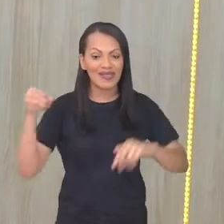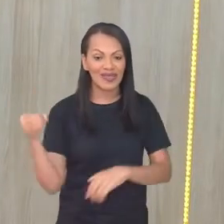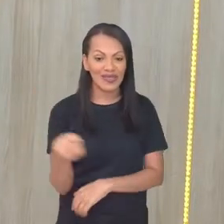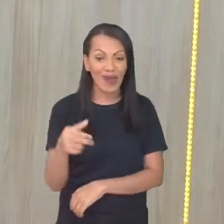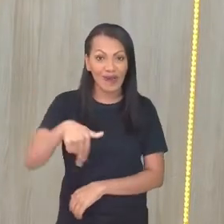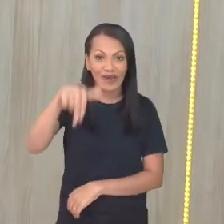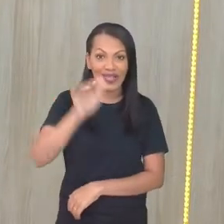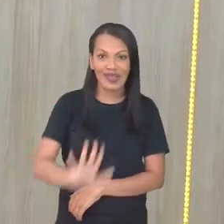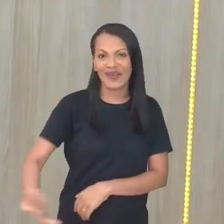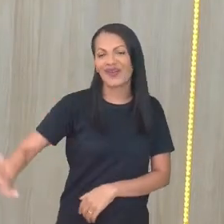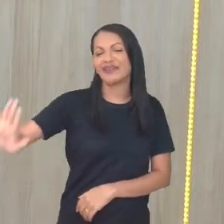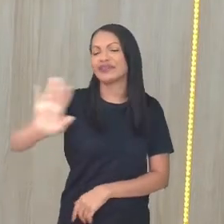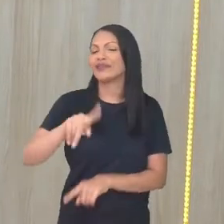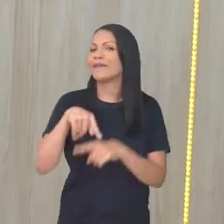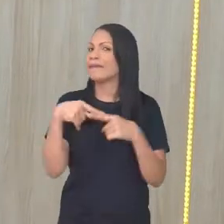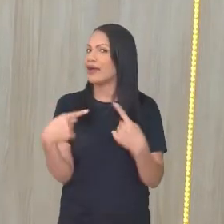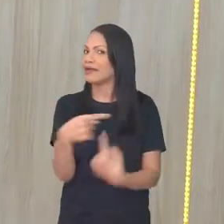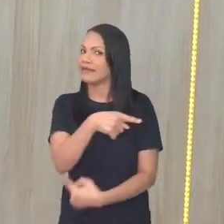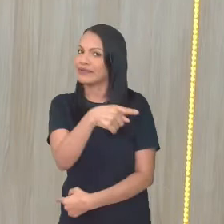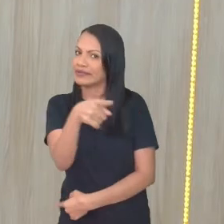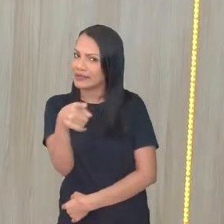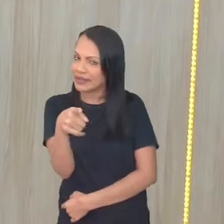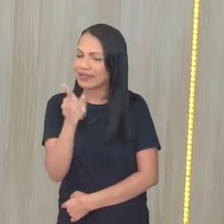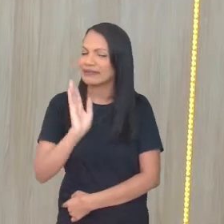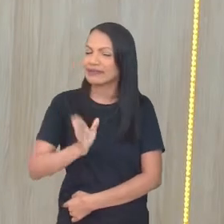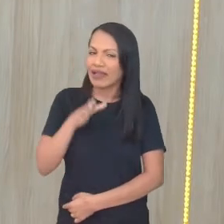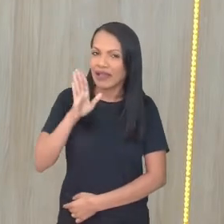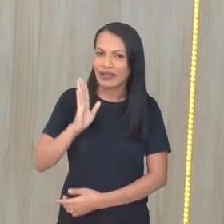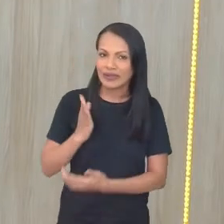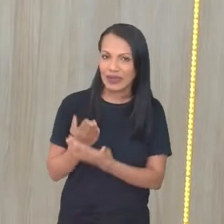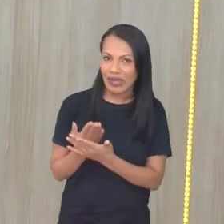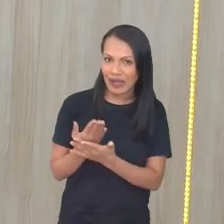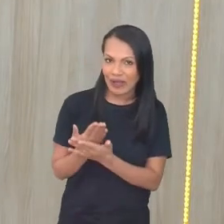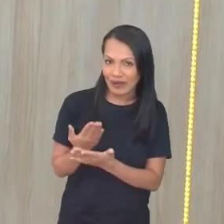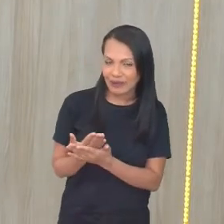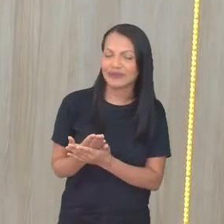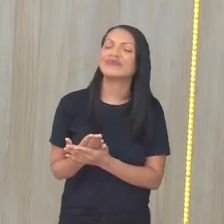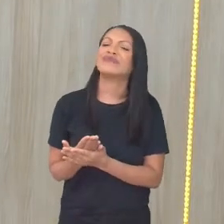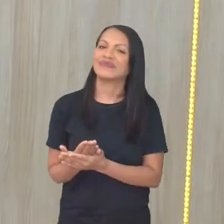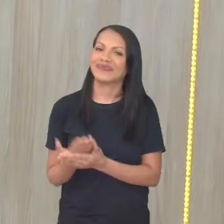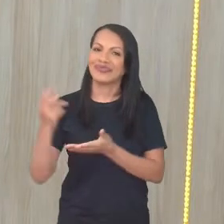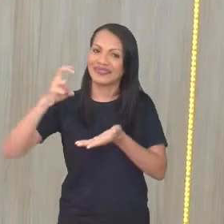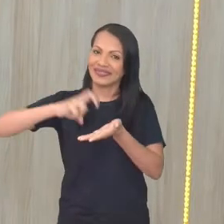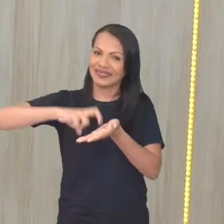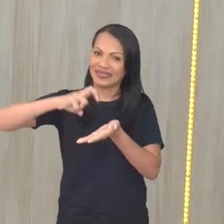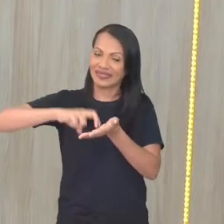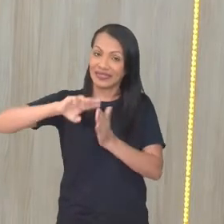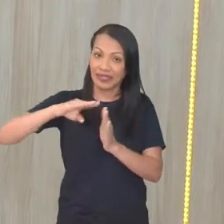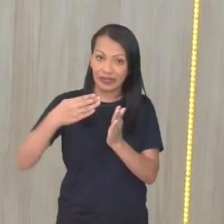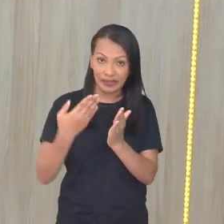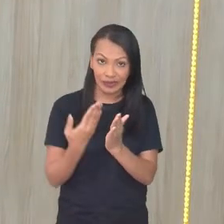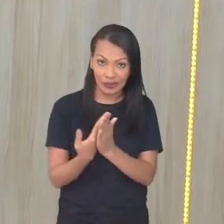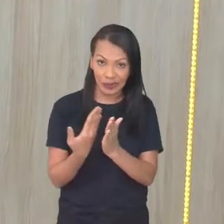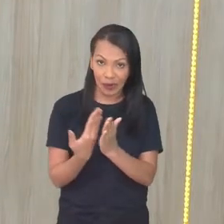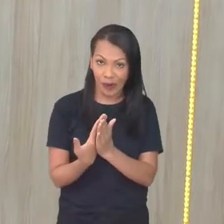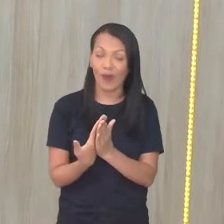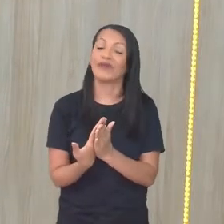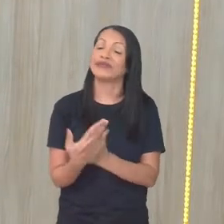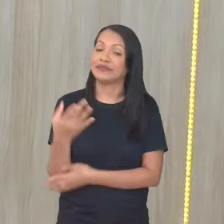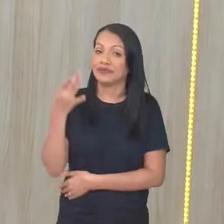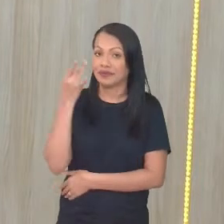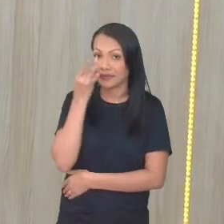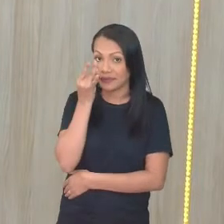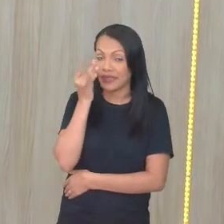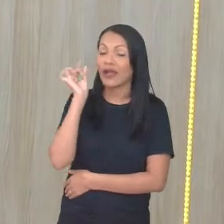Nova, mas para a galerinha que tem aula pelo turno da manhã na escola regular, essa